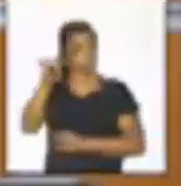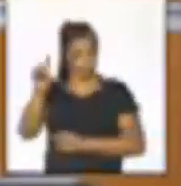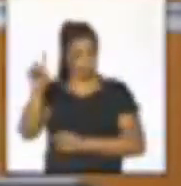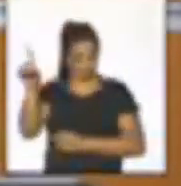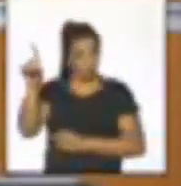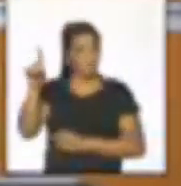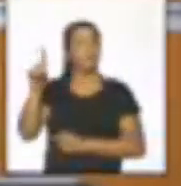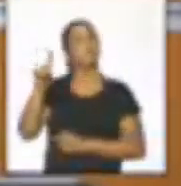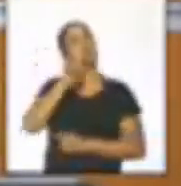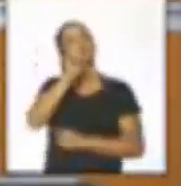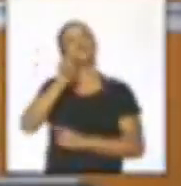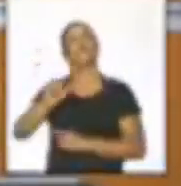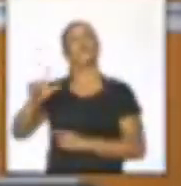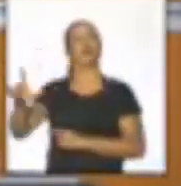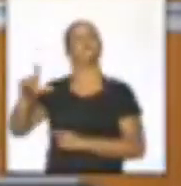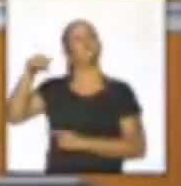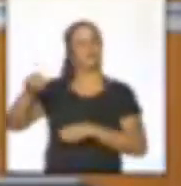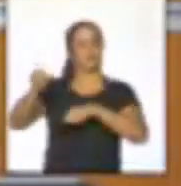capital.